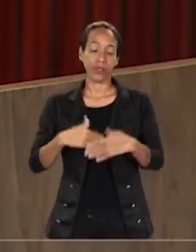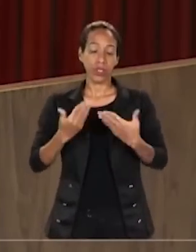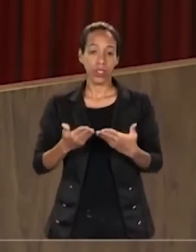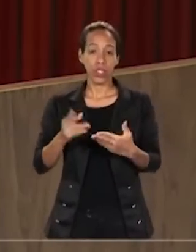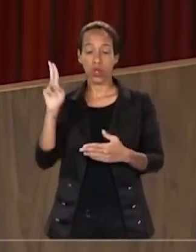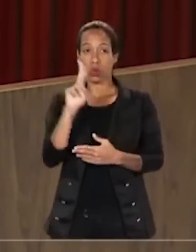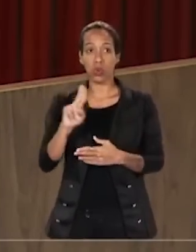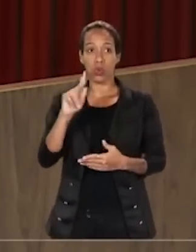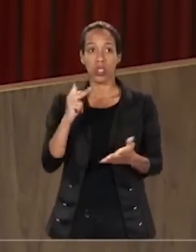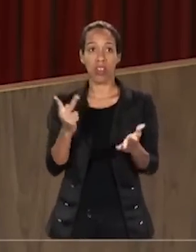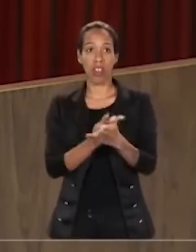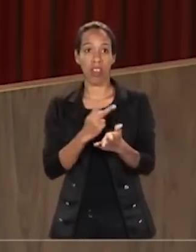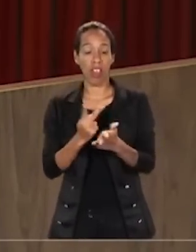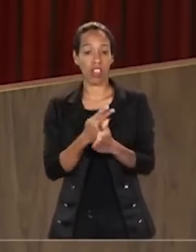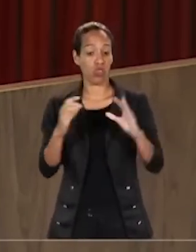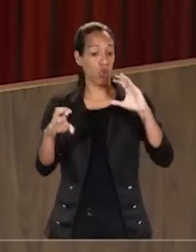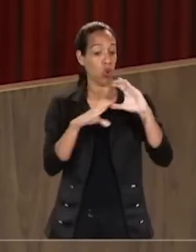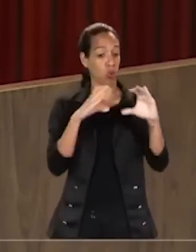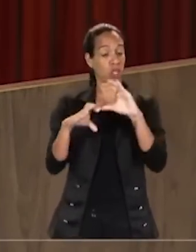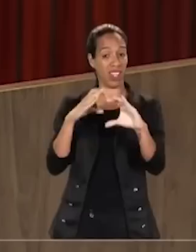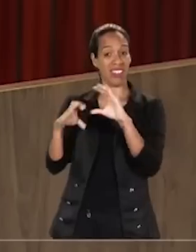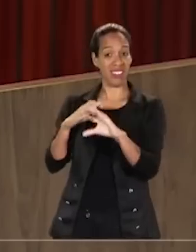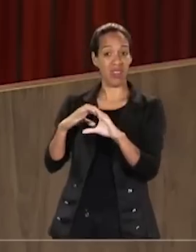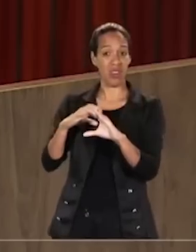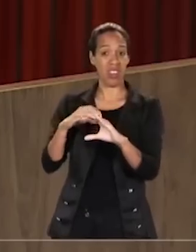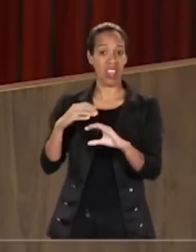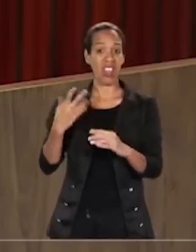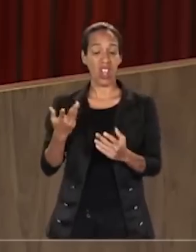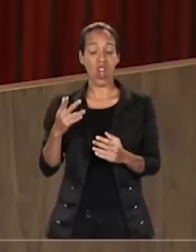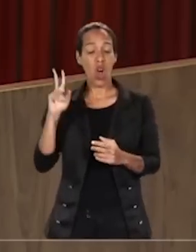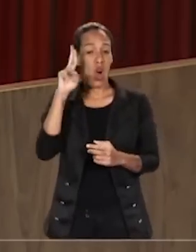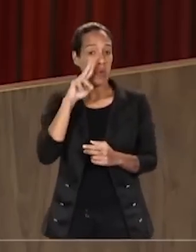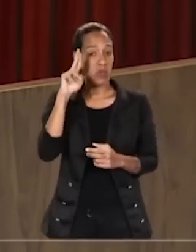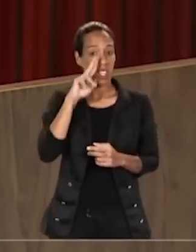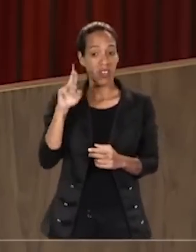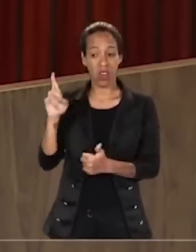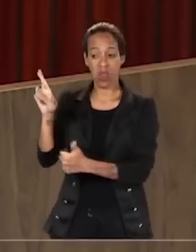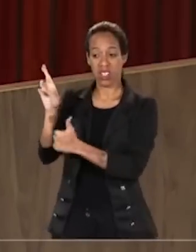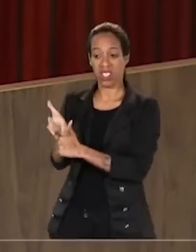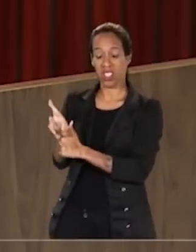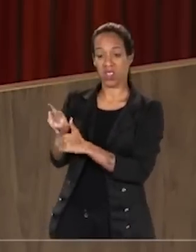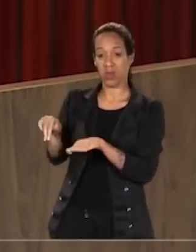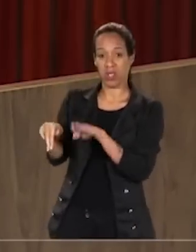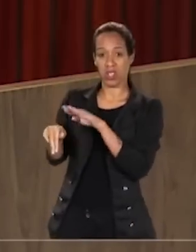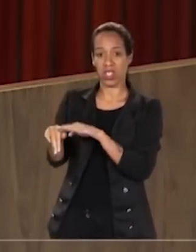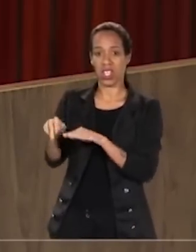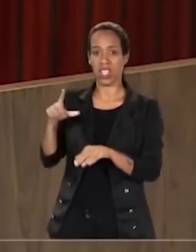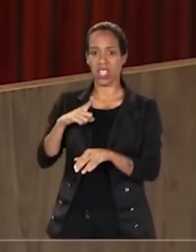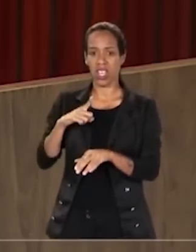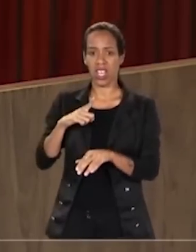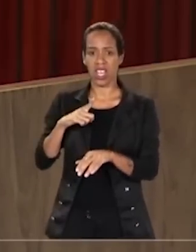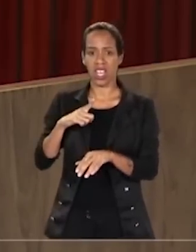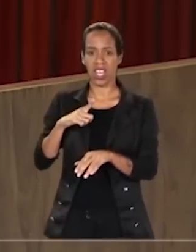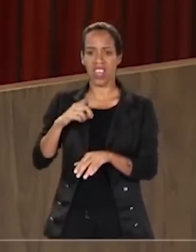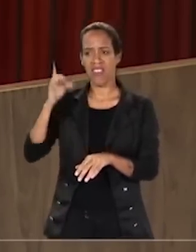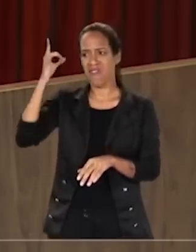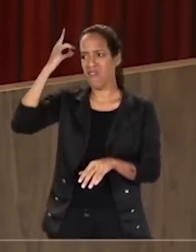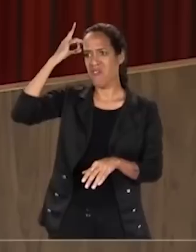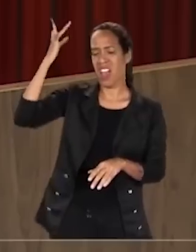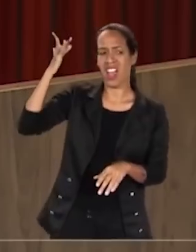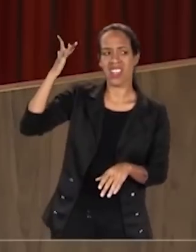Sobre esse uso indevido dos meios de comunicação, muito bem observou o ministro relator, abro aspas, os dividendos eleitorais eram